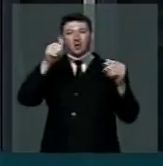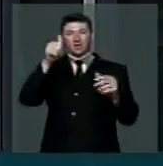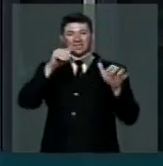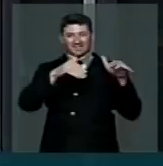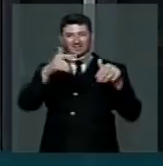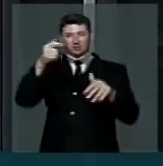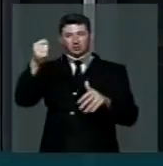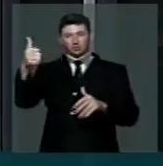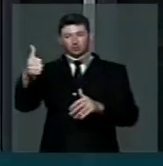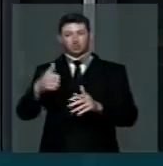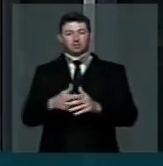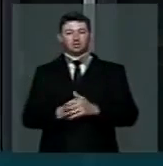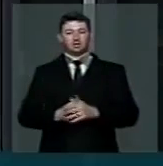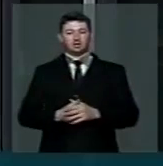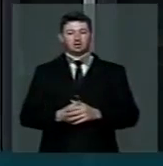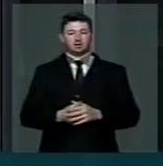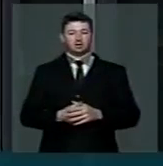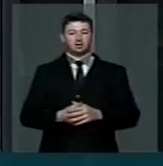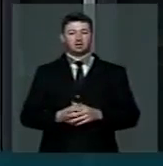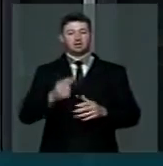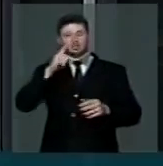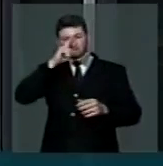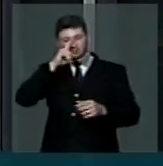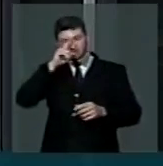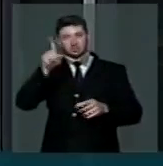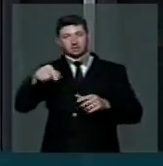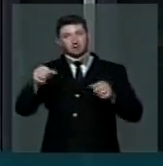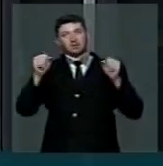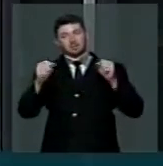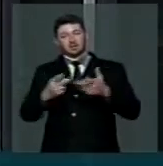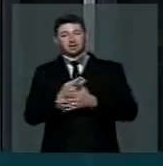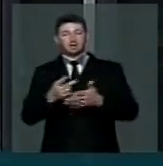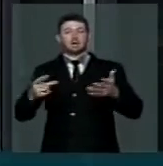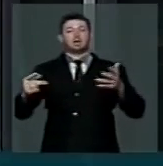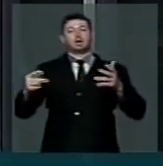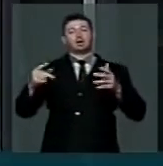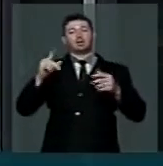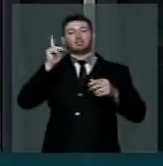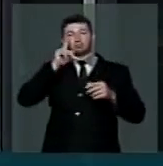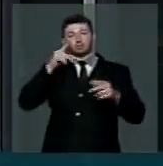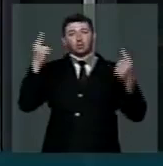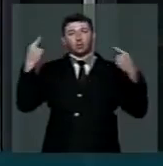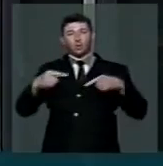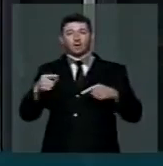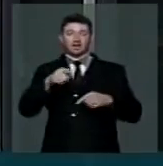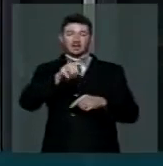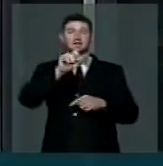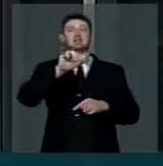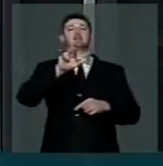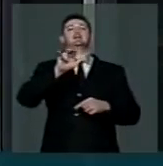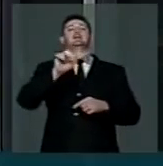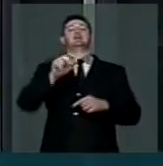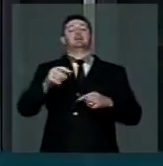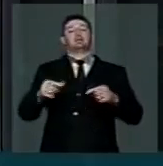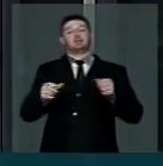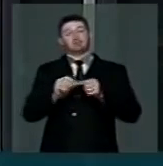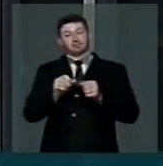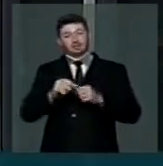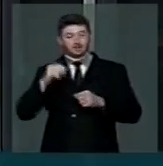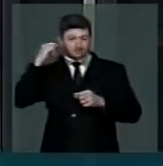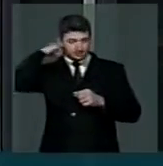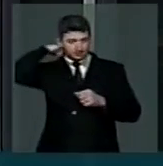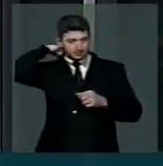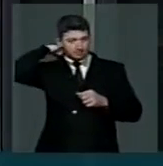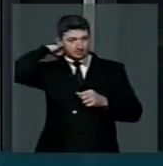de 2001, do risco de uma incursão militar norte-americana contra a Síria, expõe essa